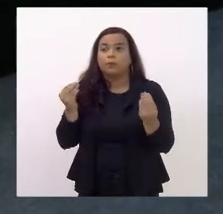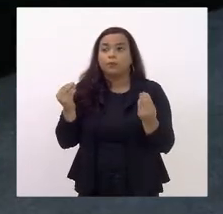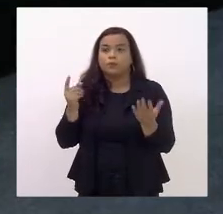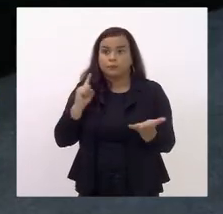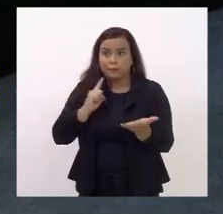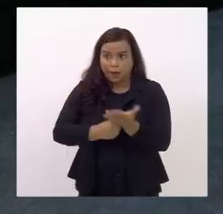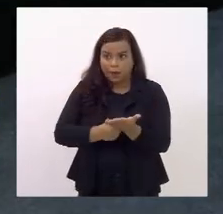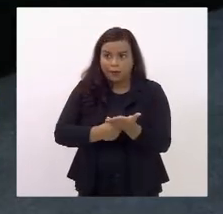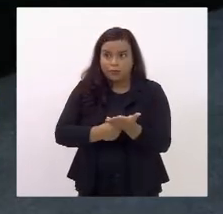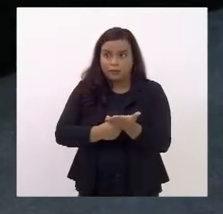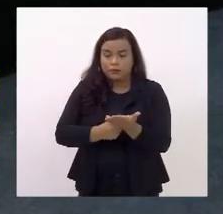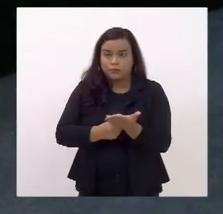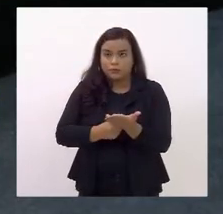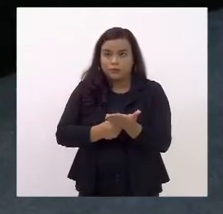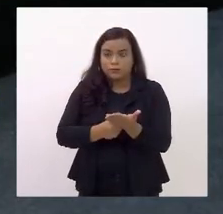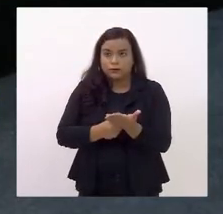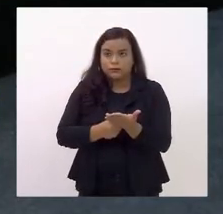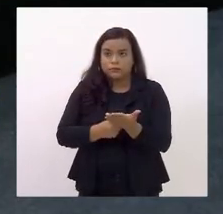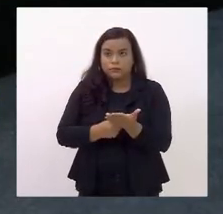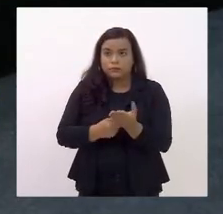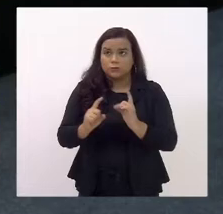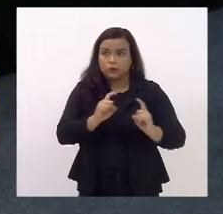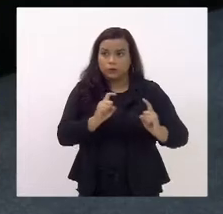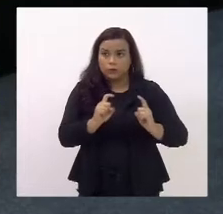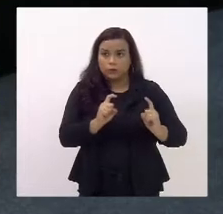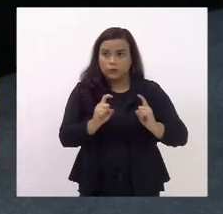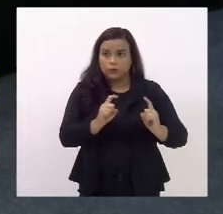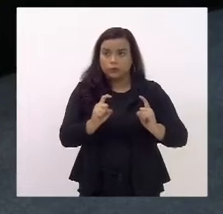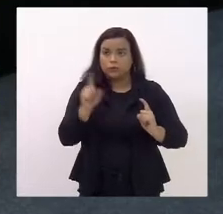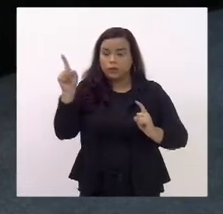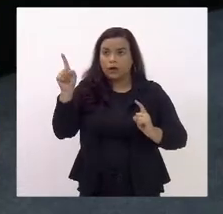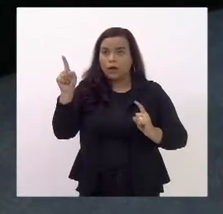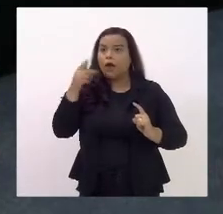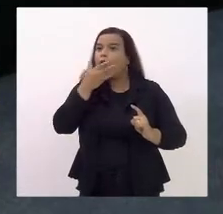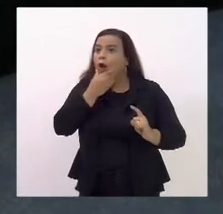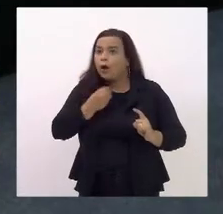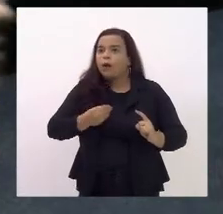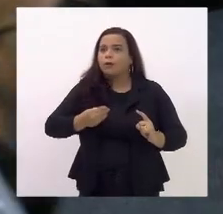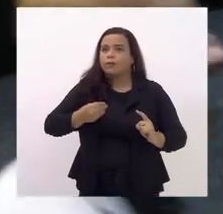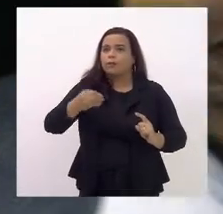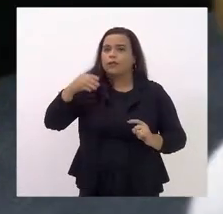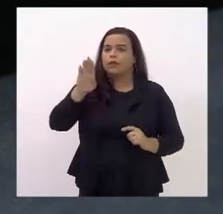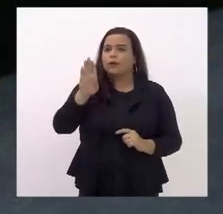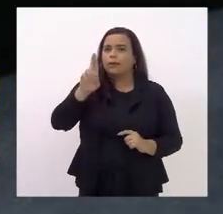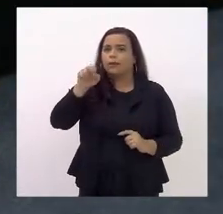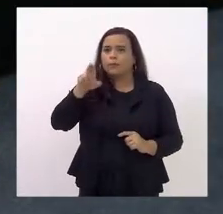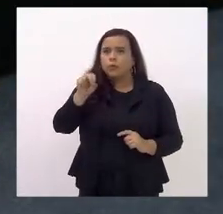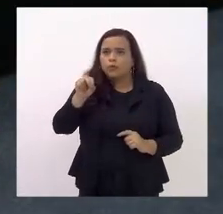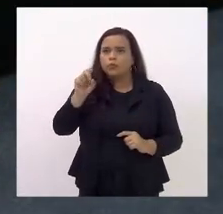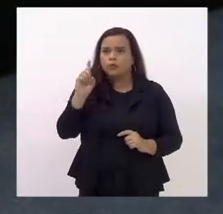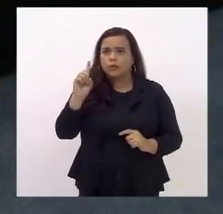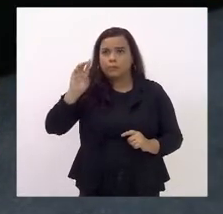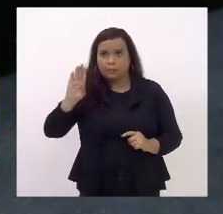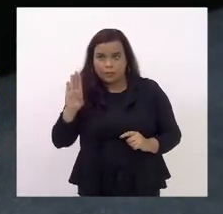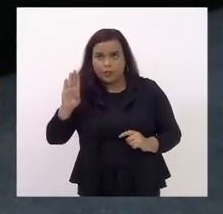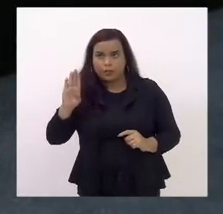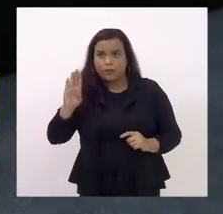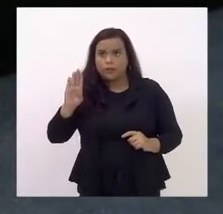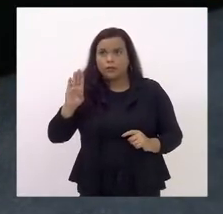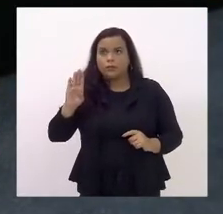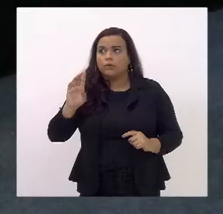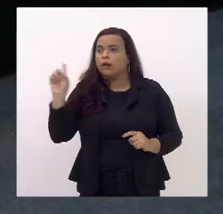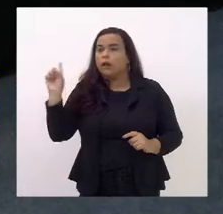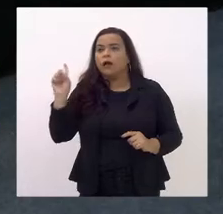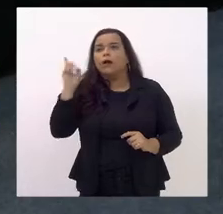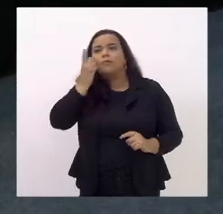marcar uma reunião com o procurador Bruno DB e a gente, a deputada Marta Rocha